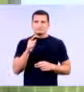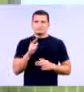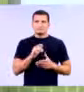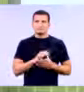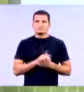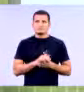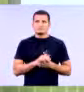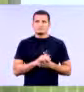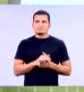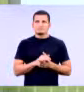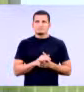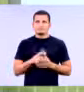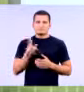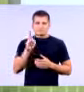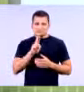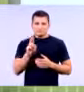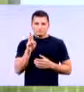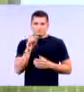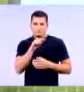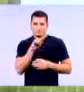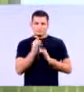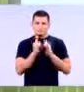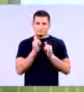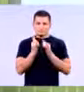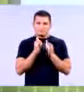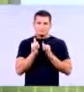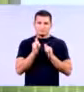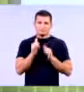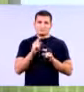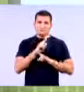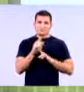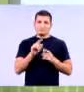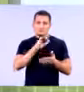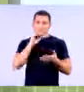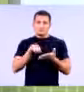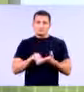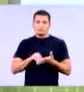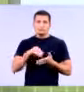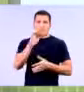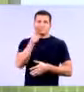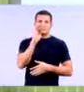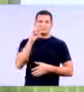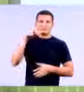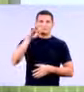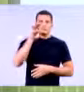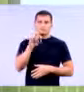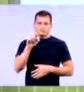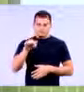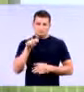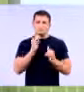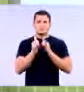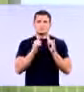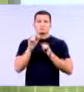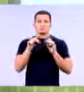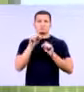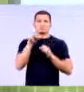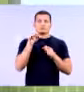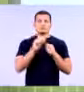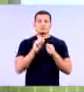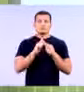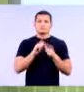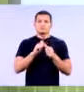sorrateiramente, utilizou aquela informação e não citou a fonte daquela informação. O que você fez? Você